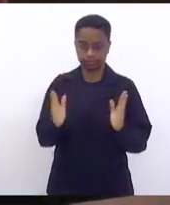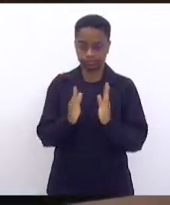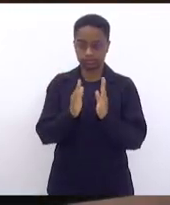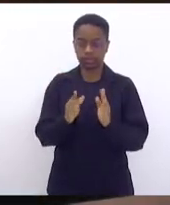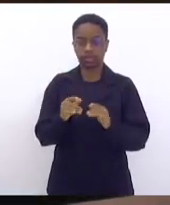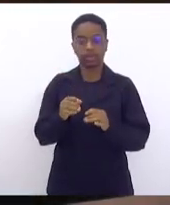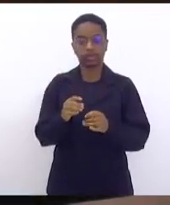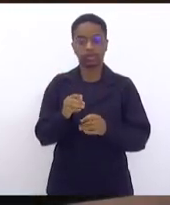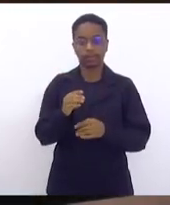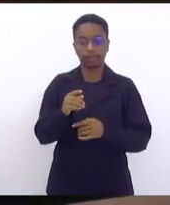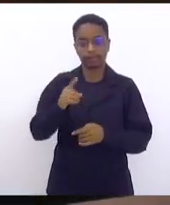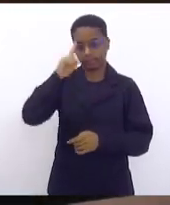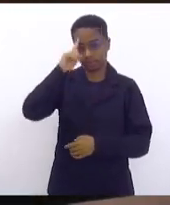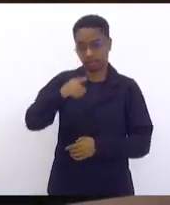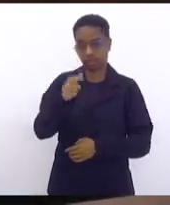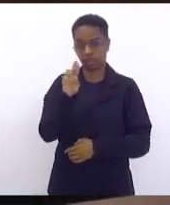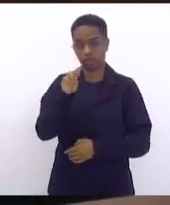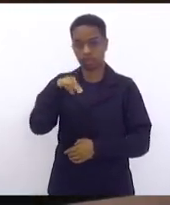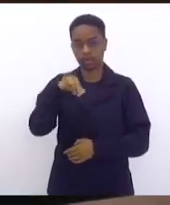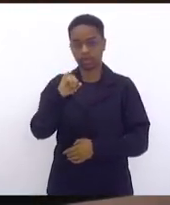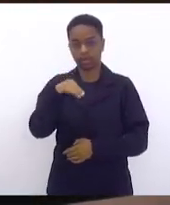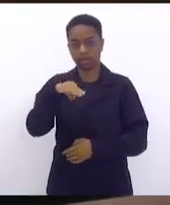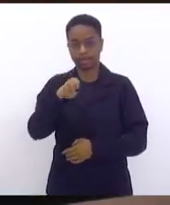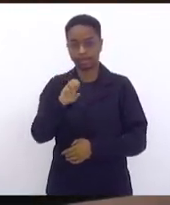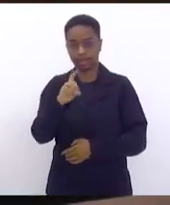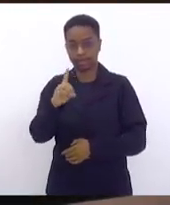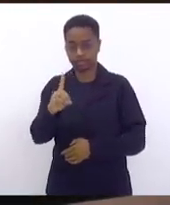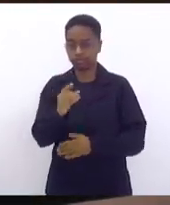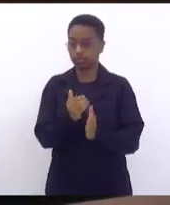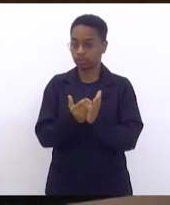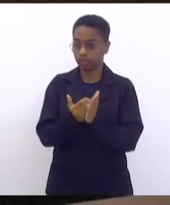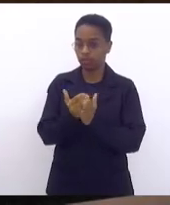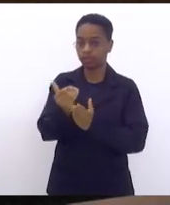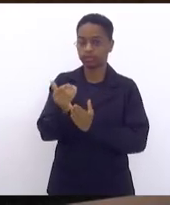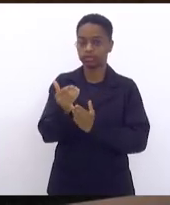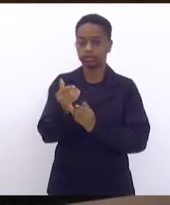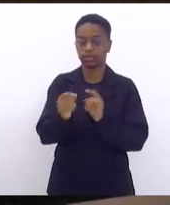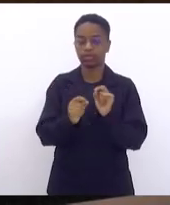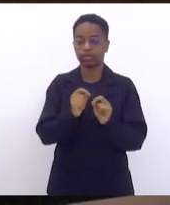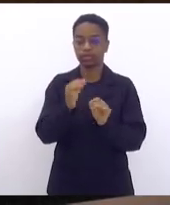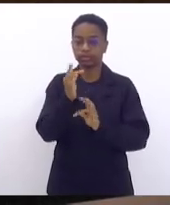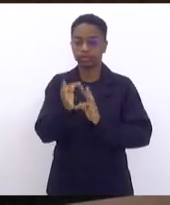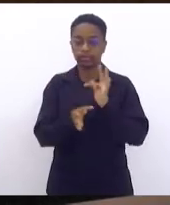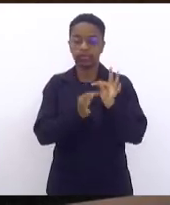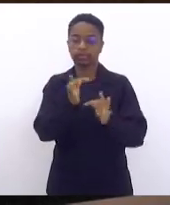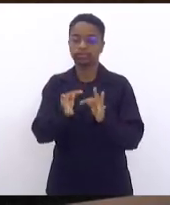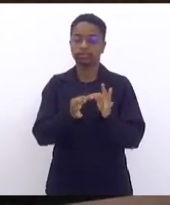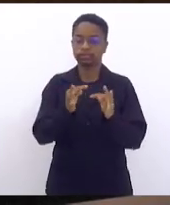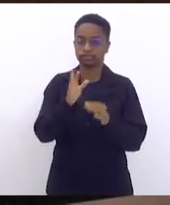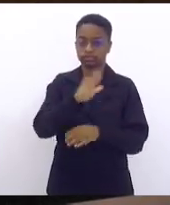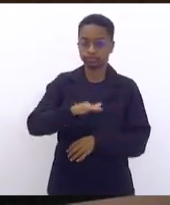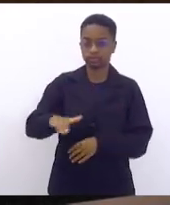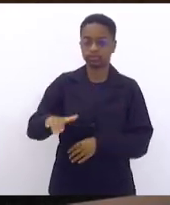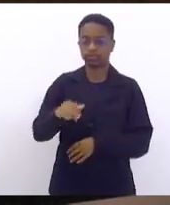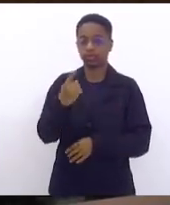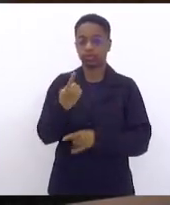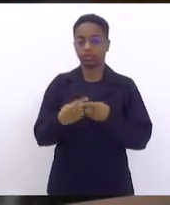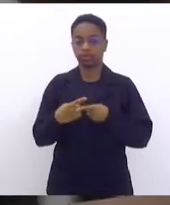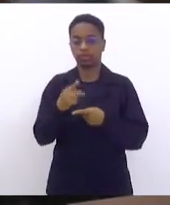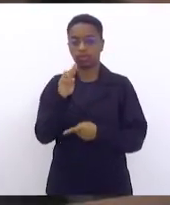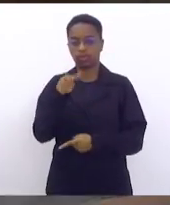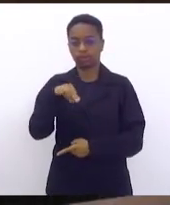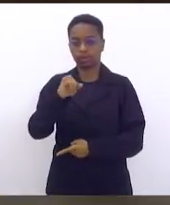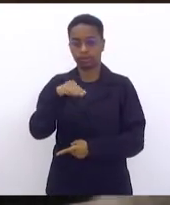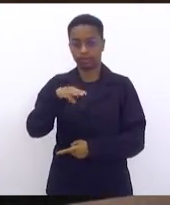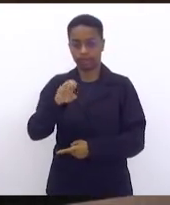a começar com essa covardia com relação ao tratamento dessas crianças, foi a Unimed, e vem